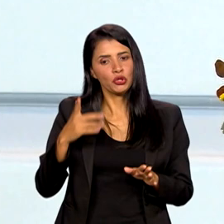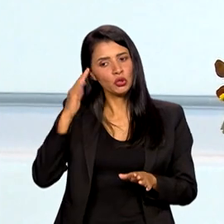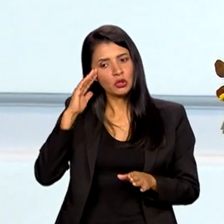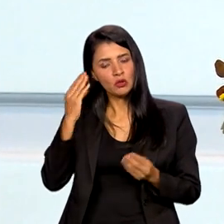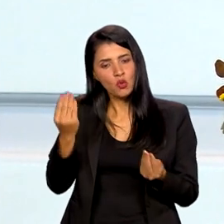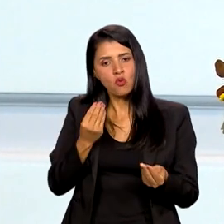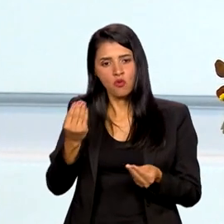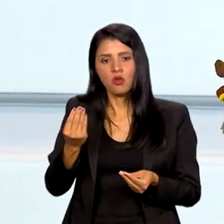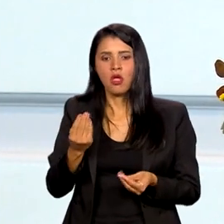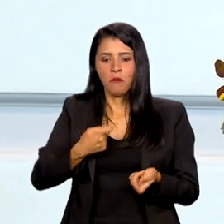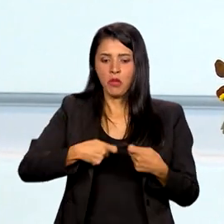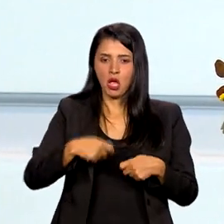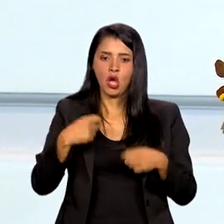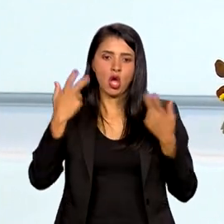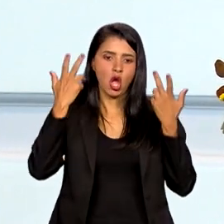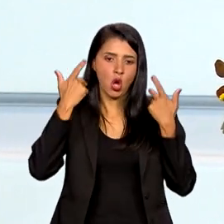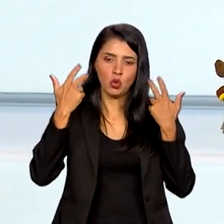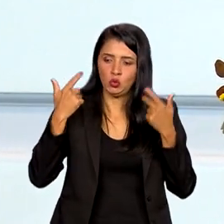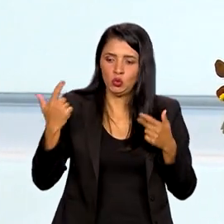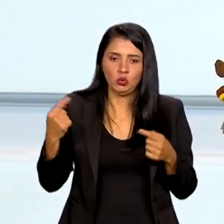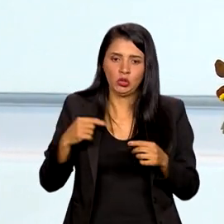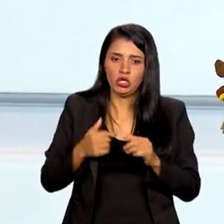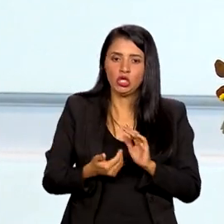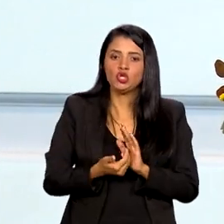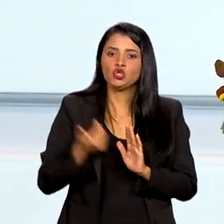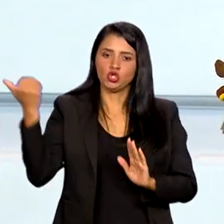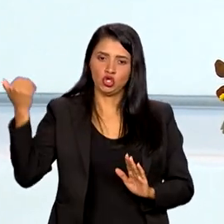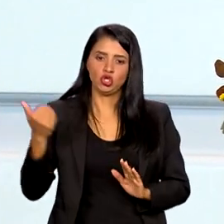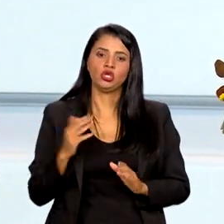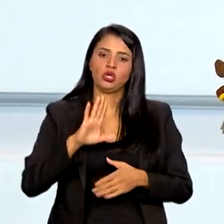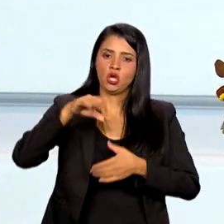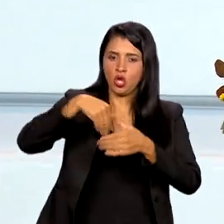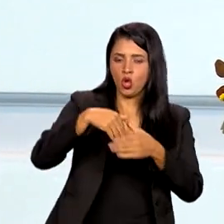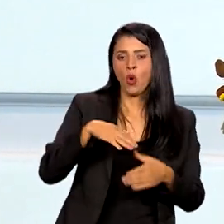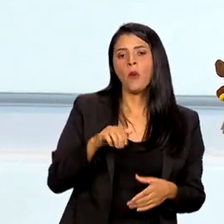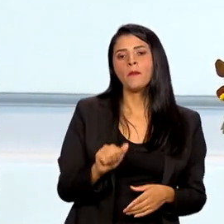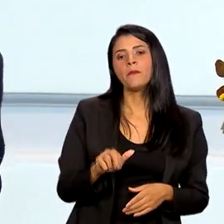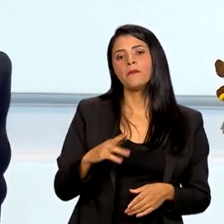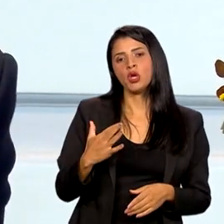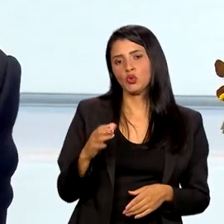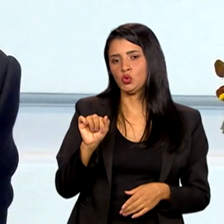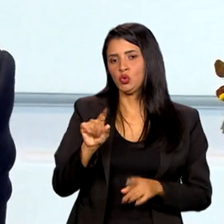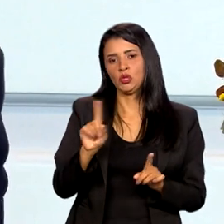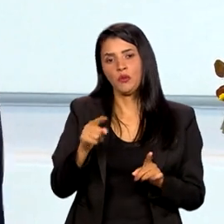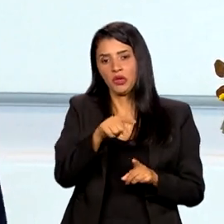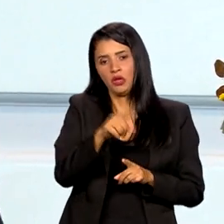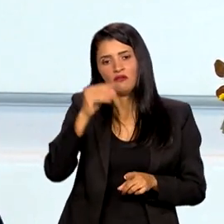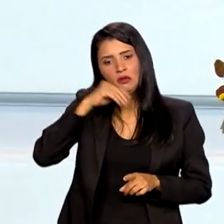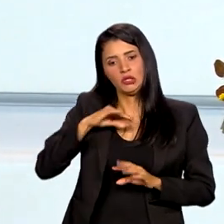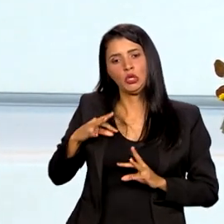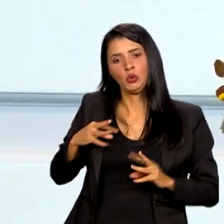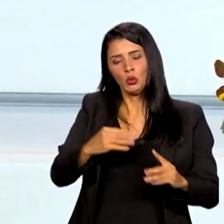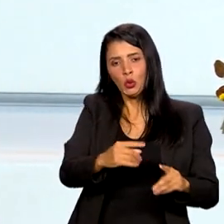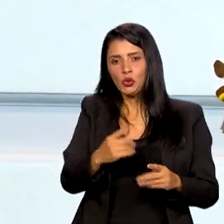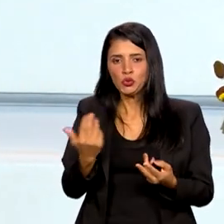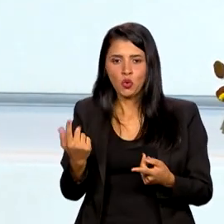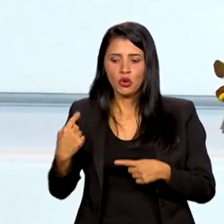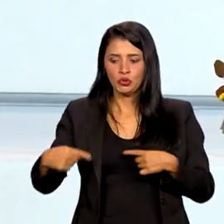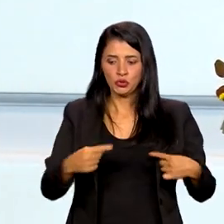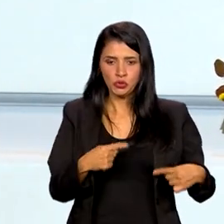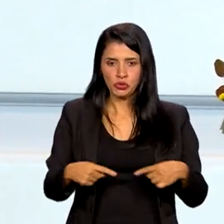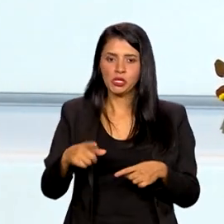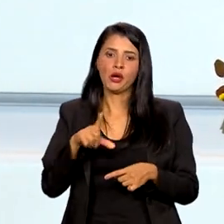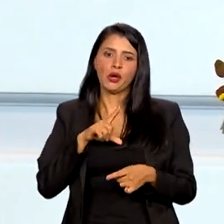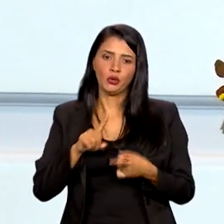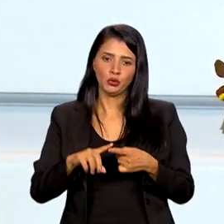mercados comuns ou acordos comuns que excluam o Mercosul, porque isso enfraqueceria todos. É o caso da crítica que se fez, por exemplo, aquelas discussões em torno